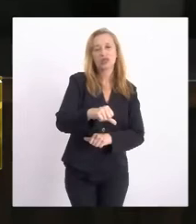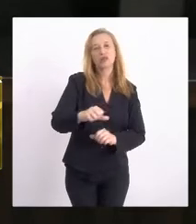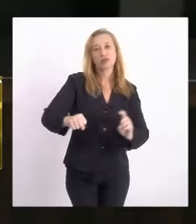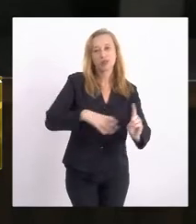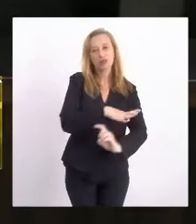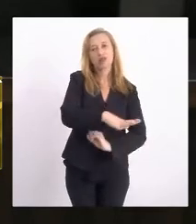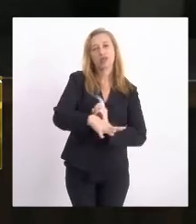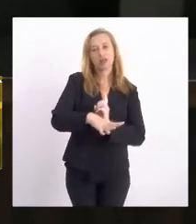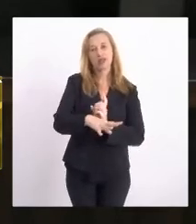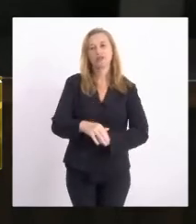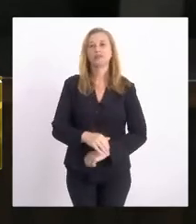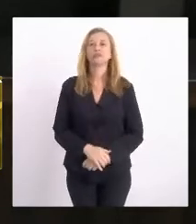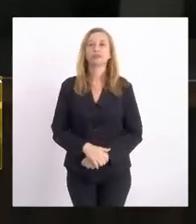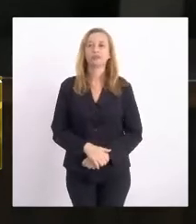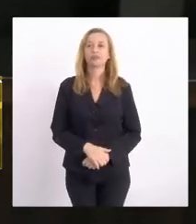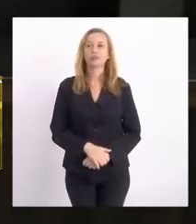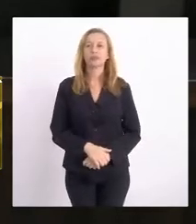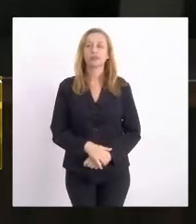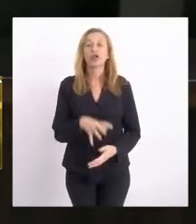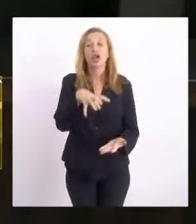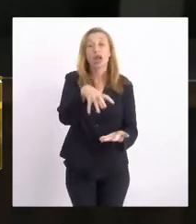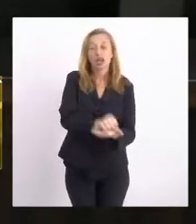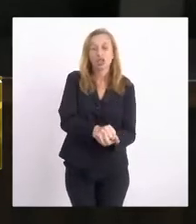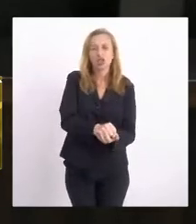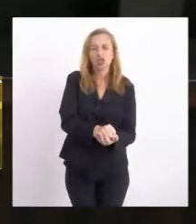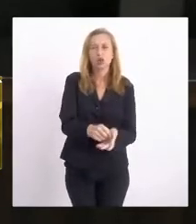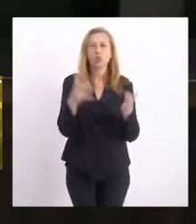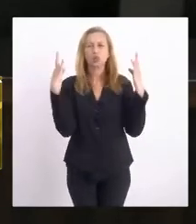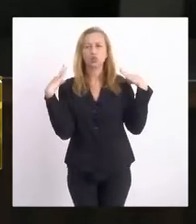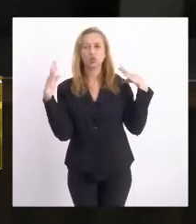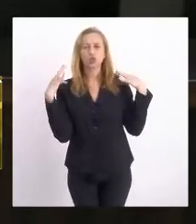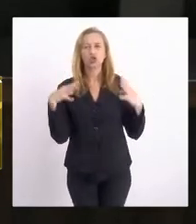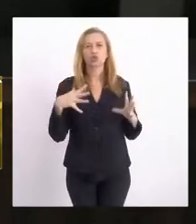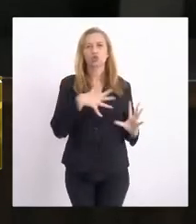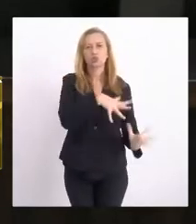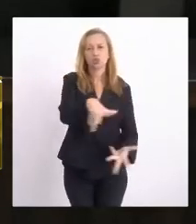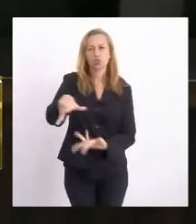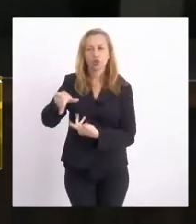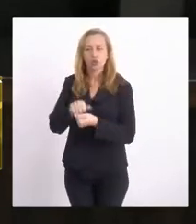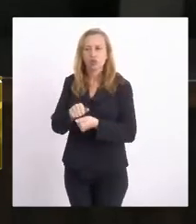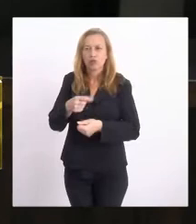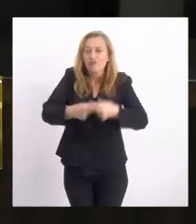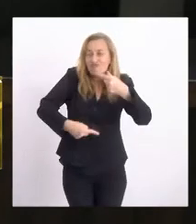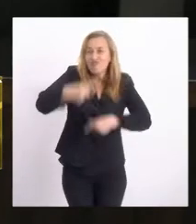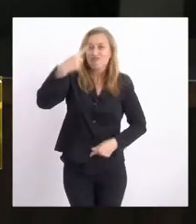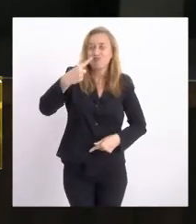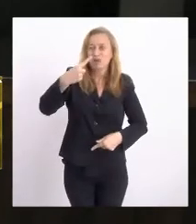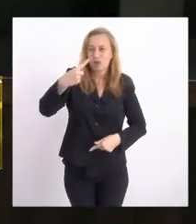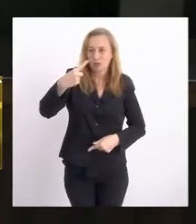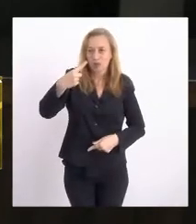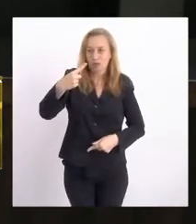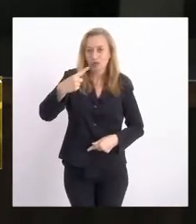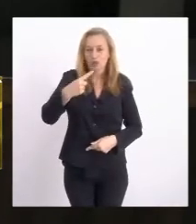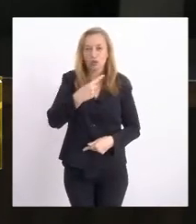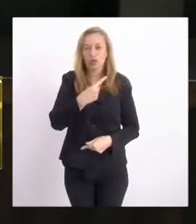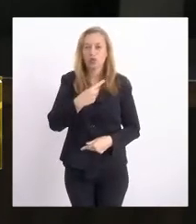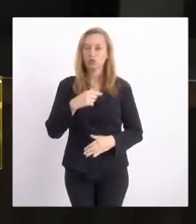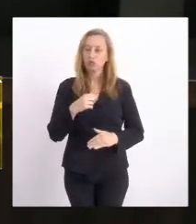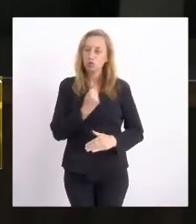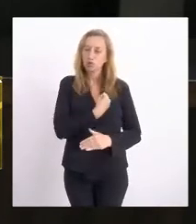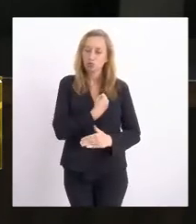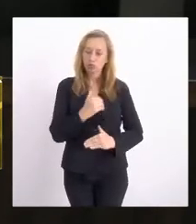sociedade em registre-se que o turismo Mundial superou as expectativas de crescimento